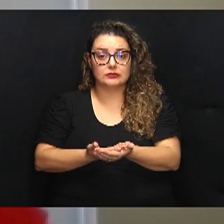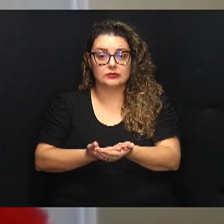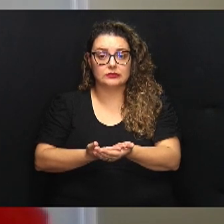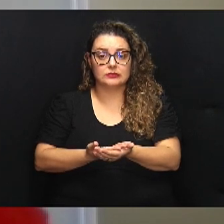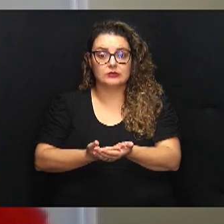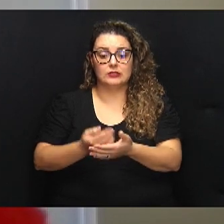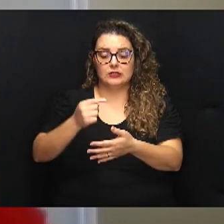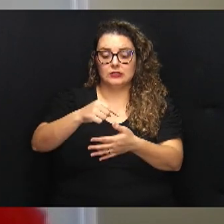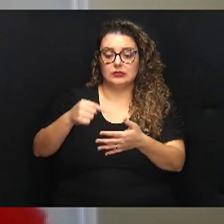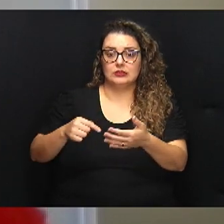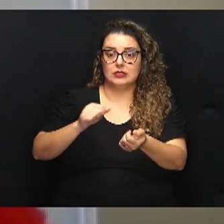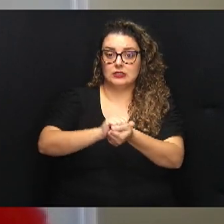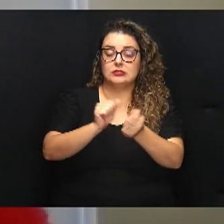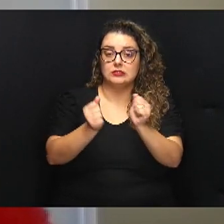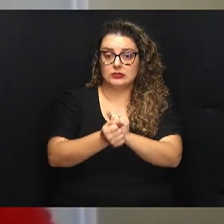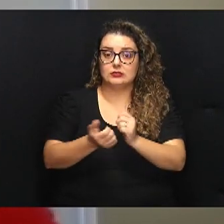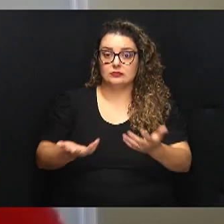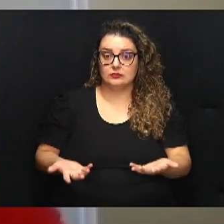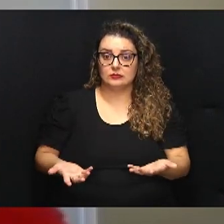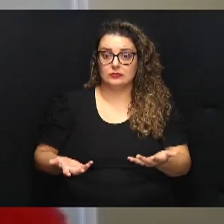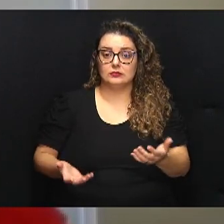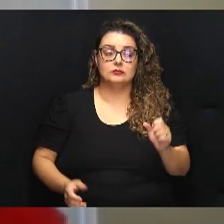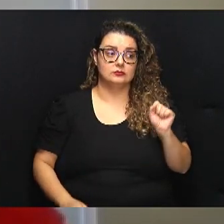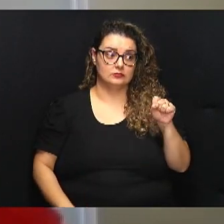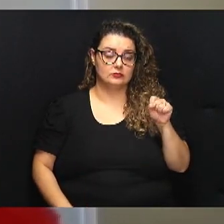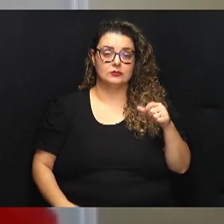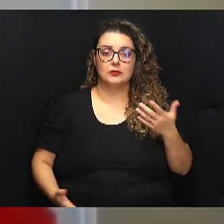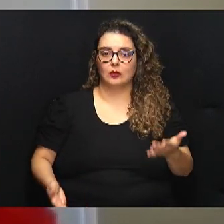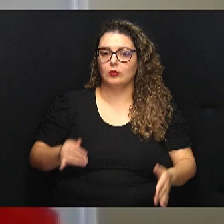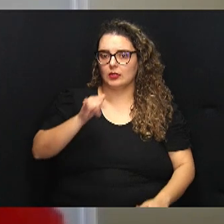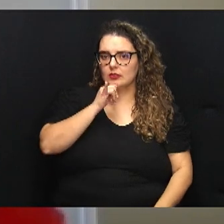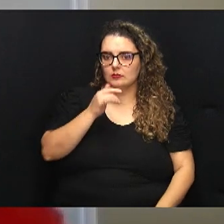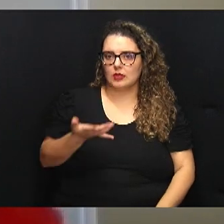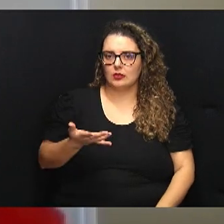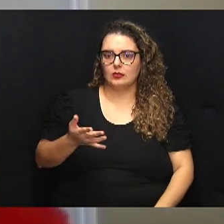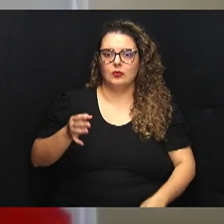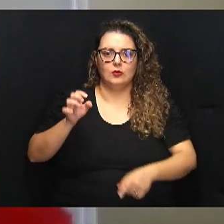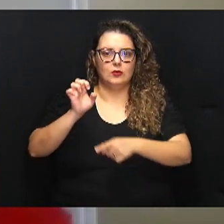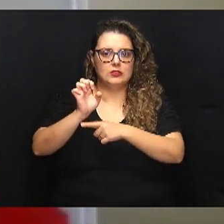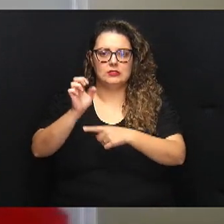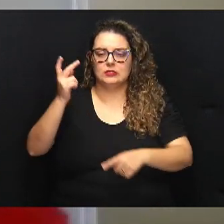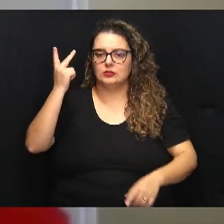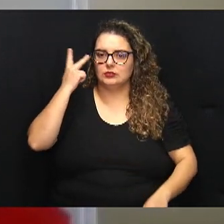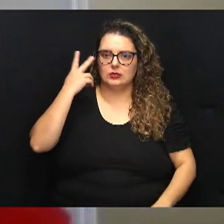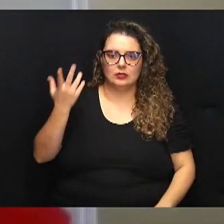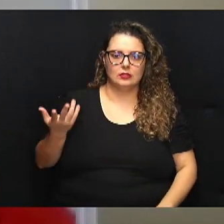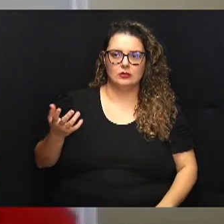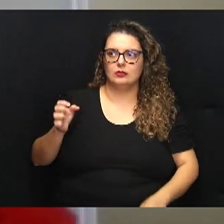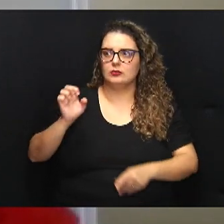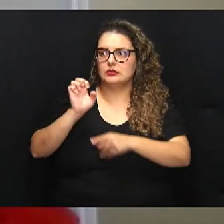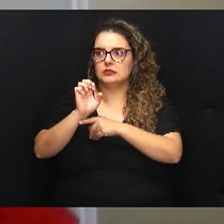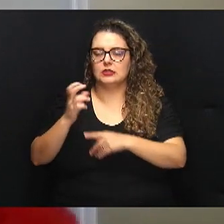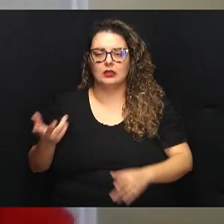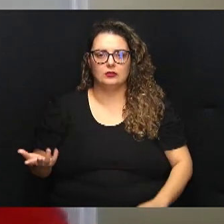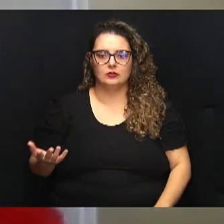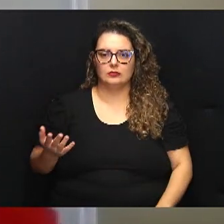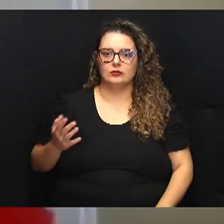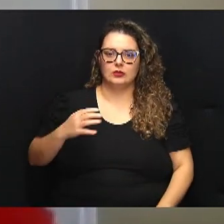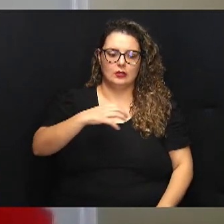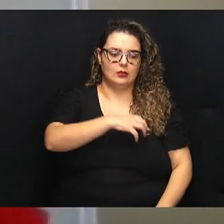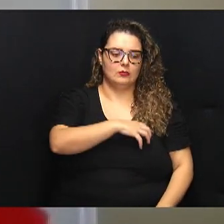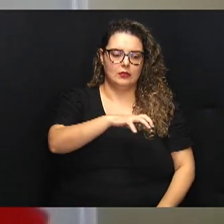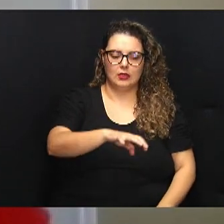desses enquadramentos. Então, por exemplo, um estado de São Paulo, ou estado da Bahia, ou estado do Mato